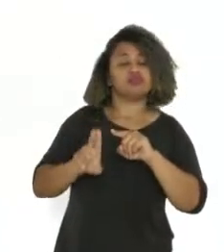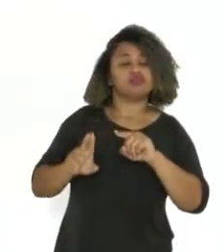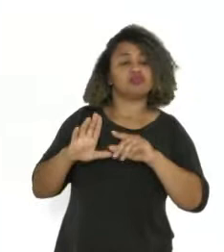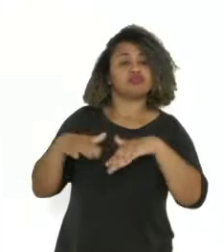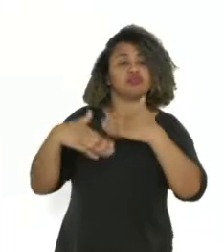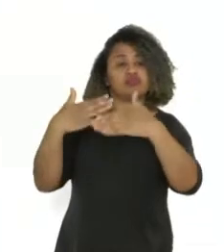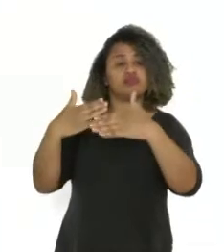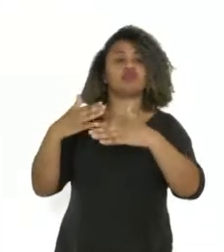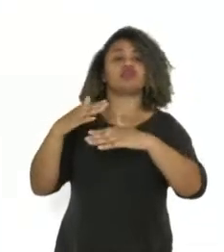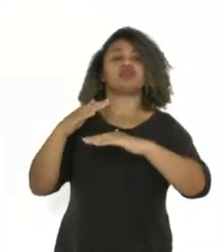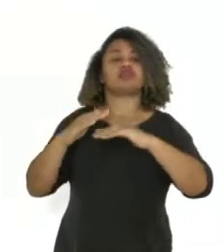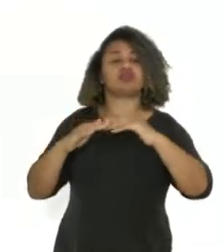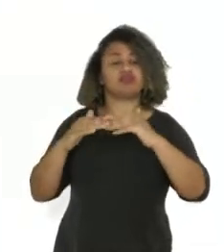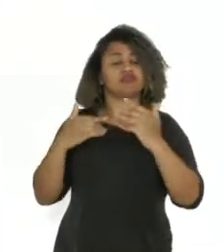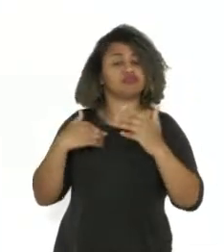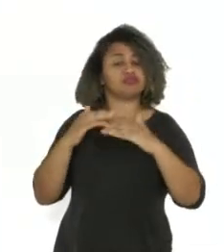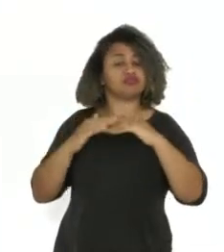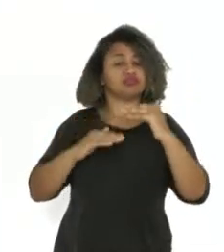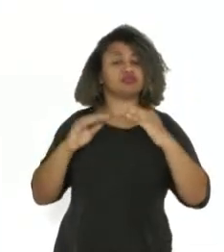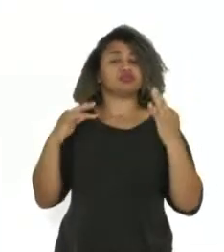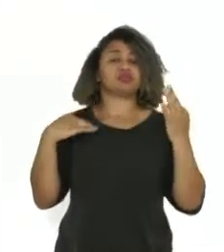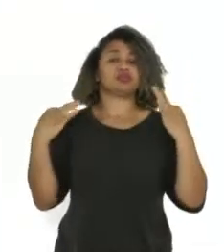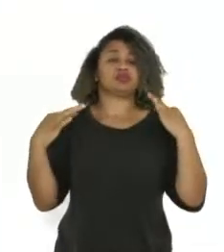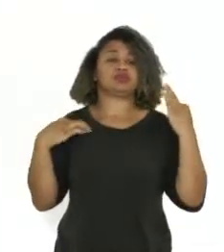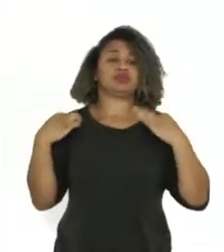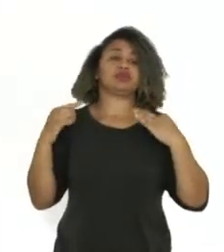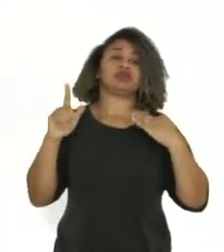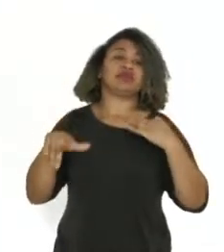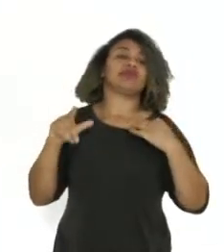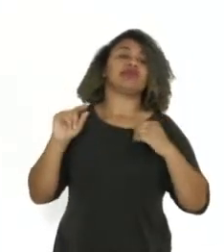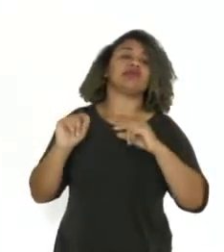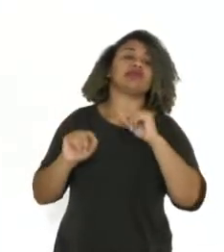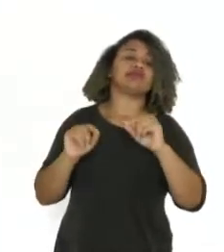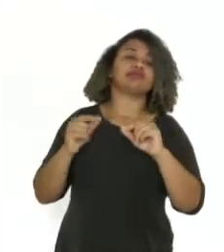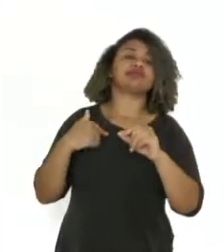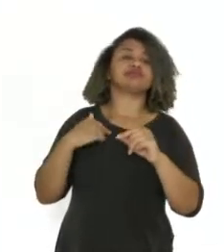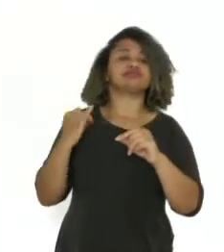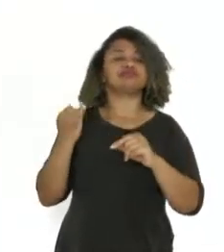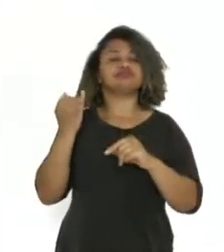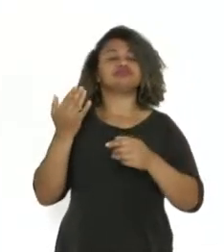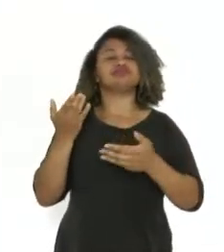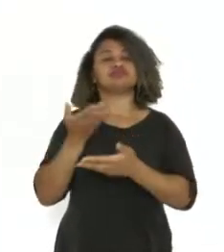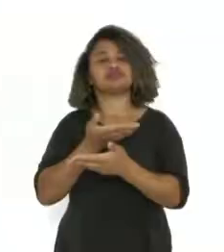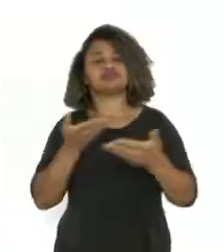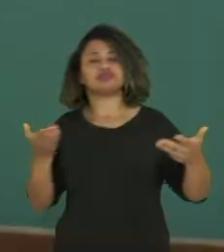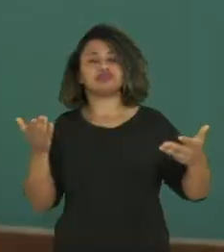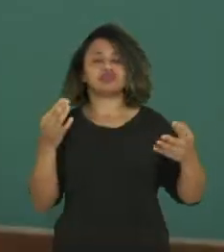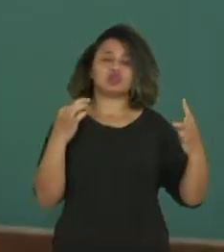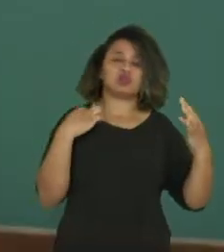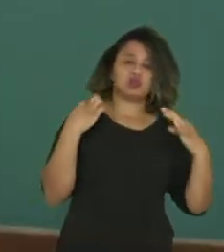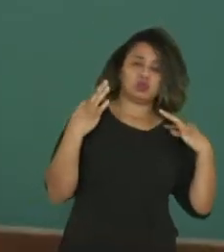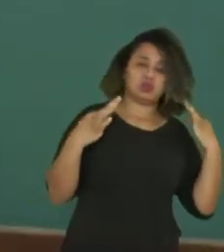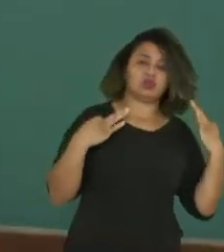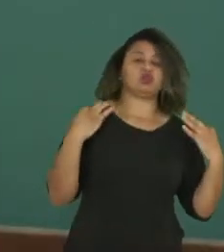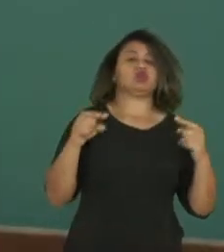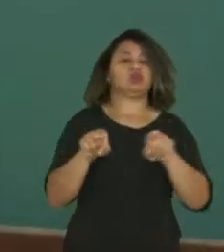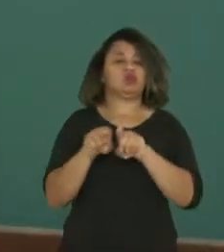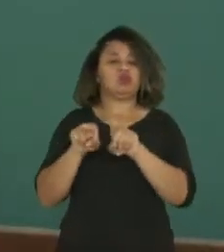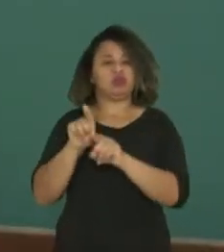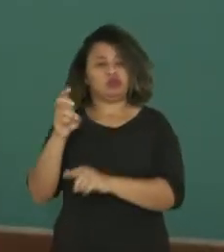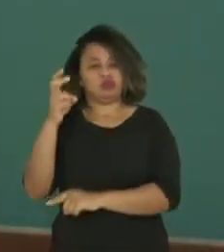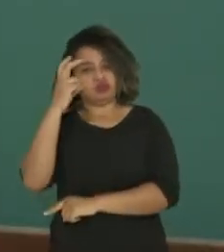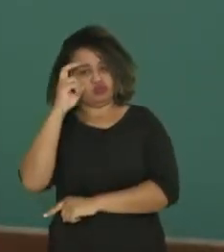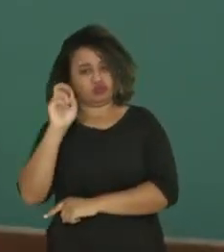la actividad turística constituem um importante elo entre turismo e cultura.